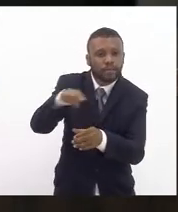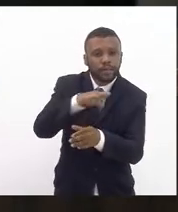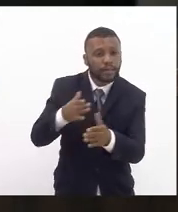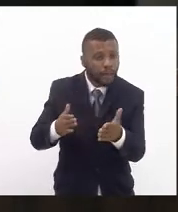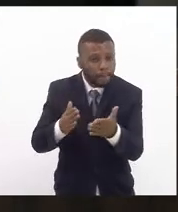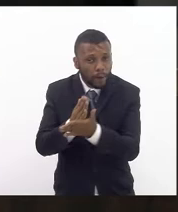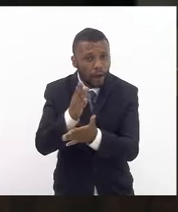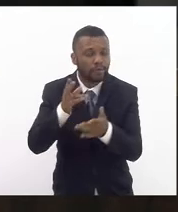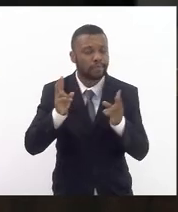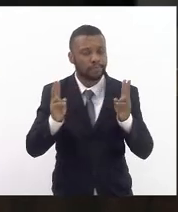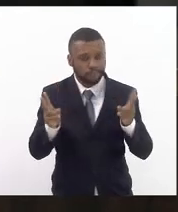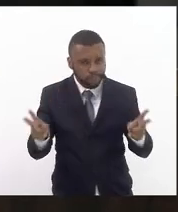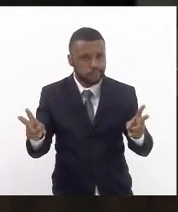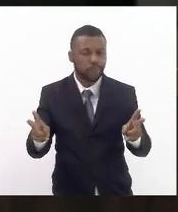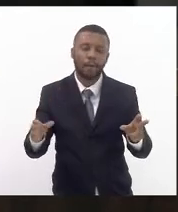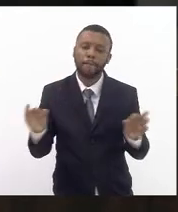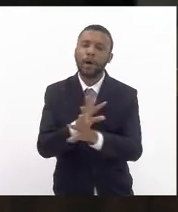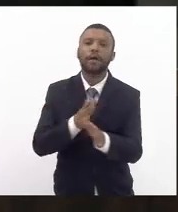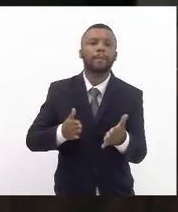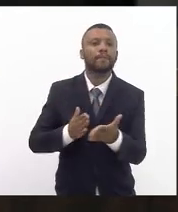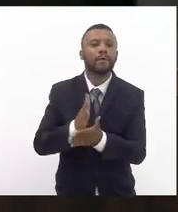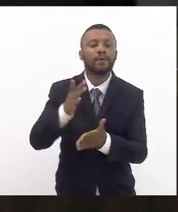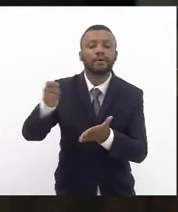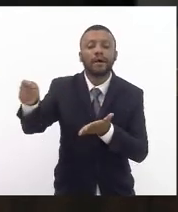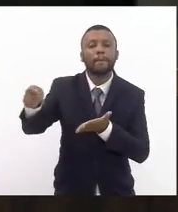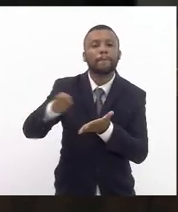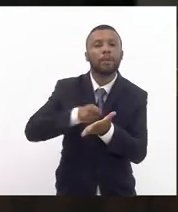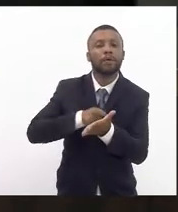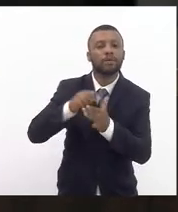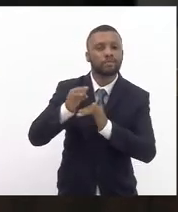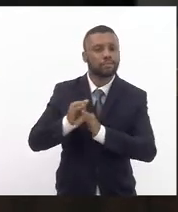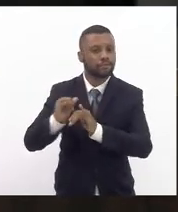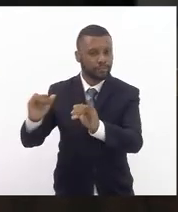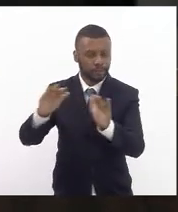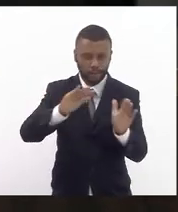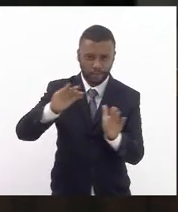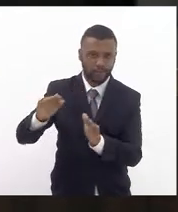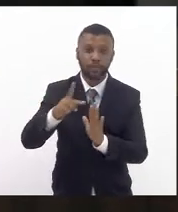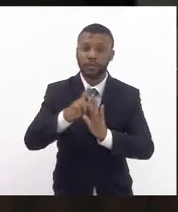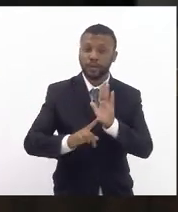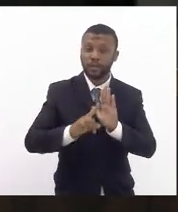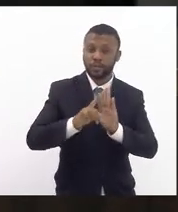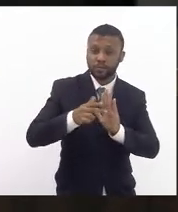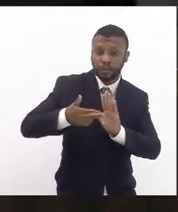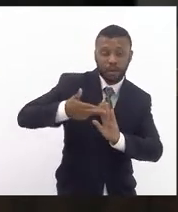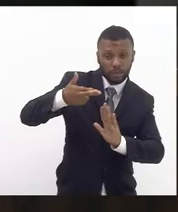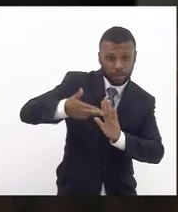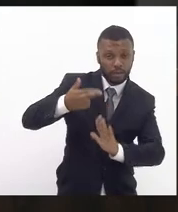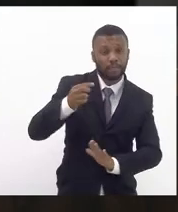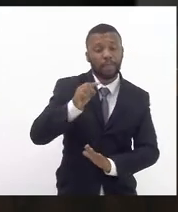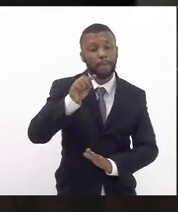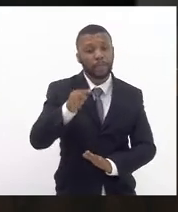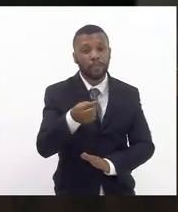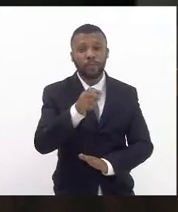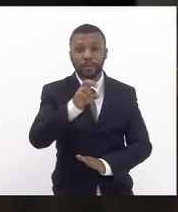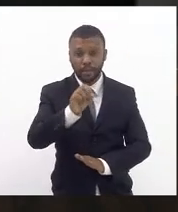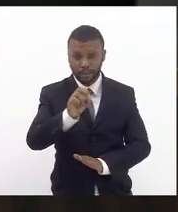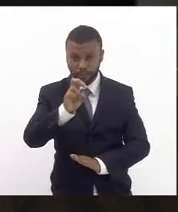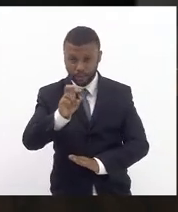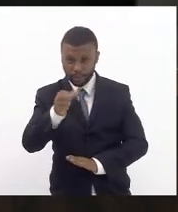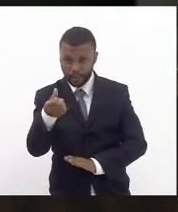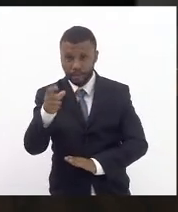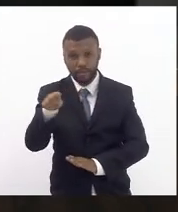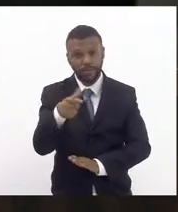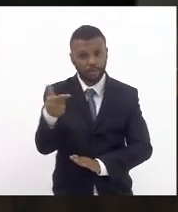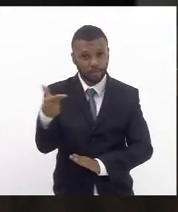que aprovam, permaneçam como estão, aprovado, vai a promulgação. Projeto de resolução 1056 de 22, de